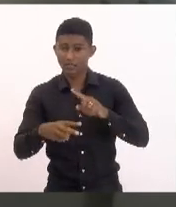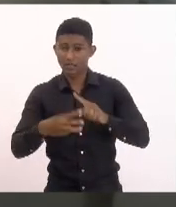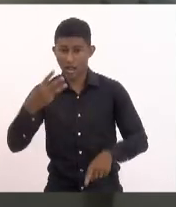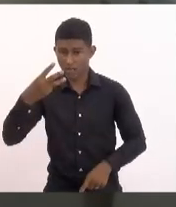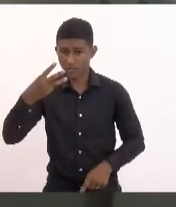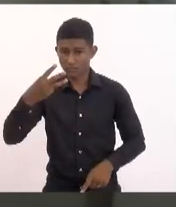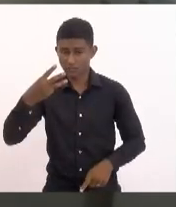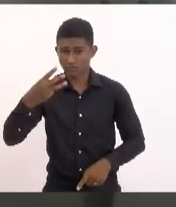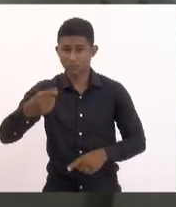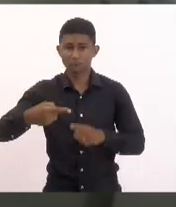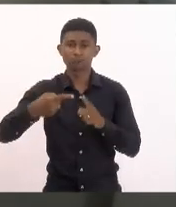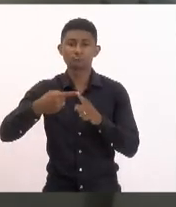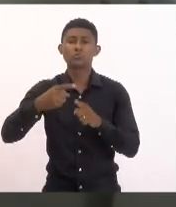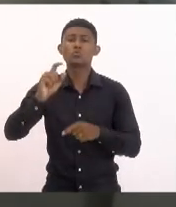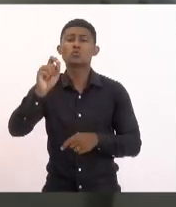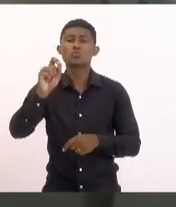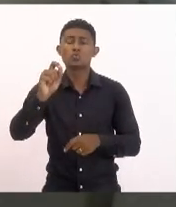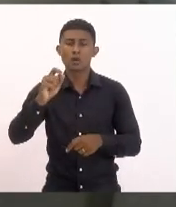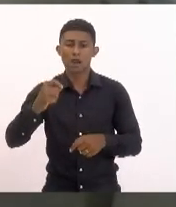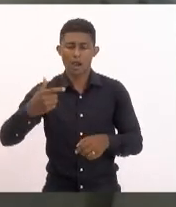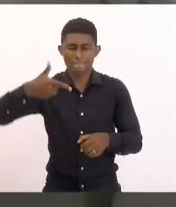ordem,